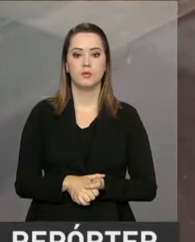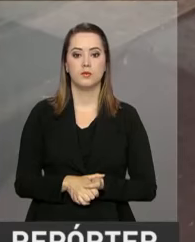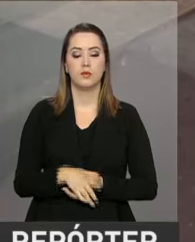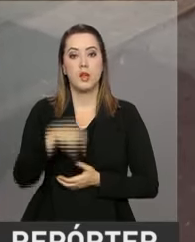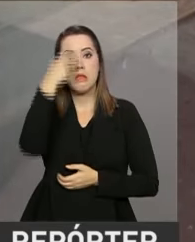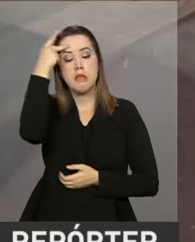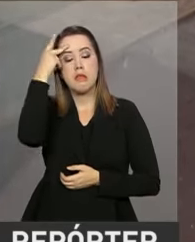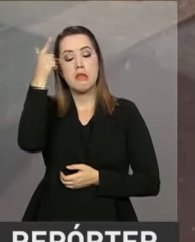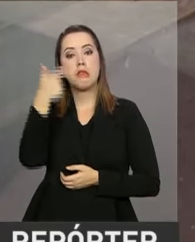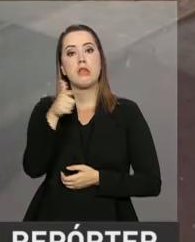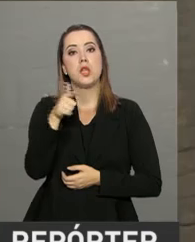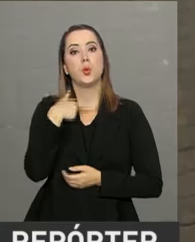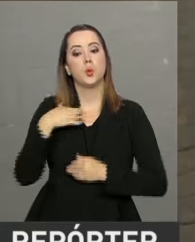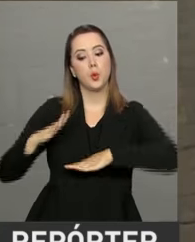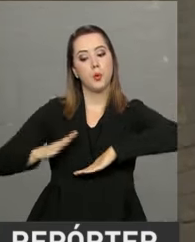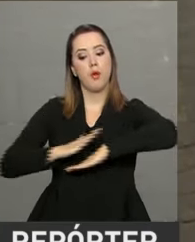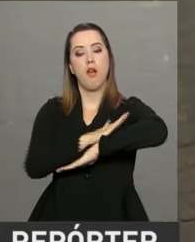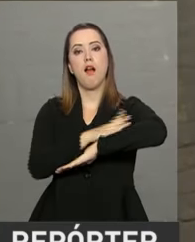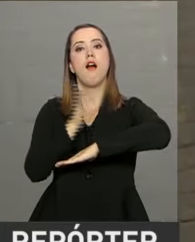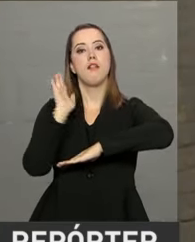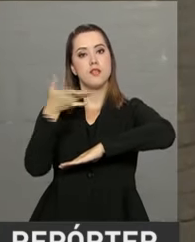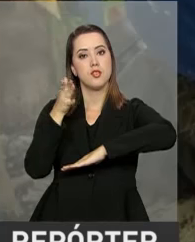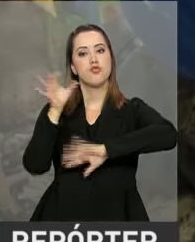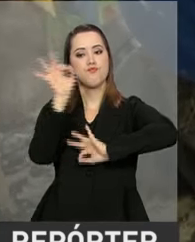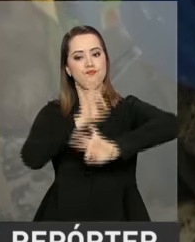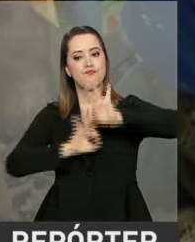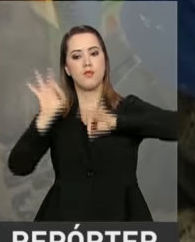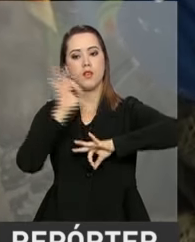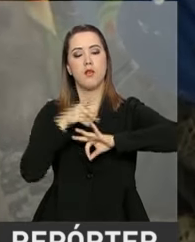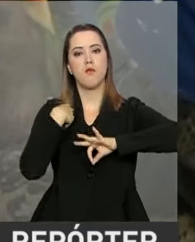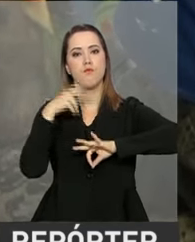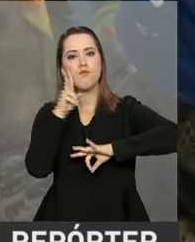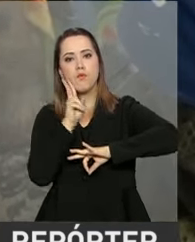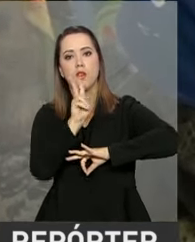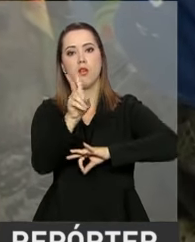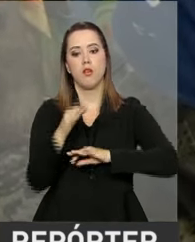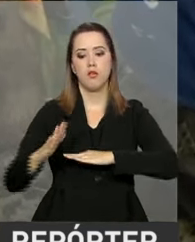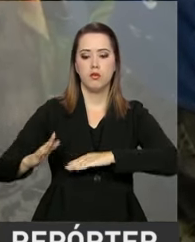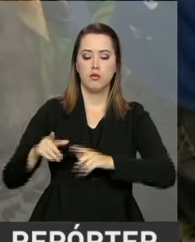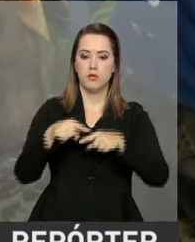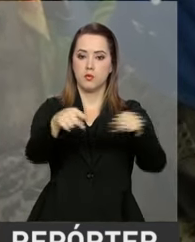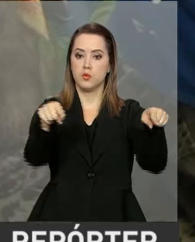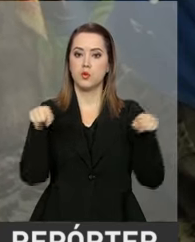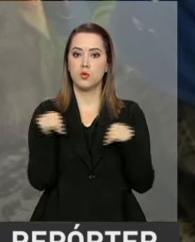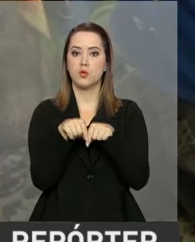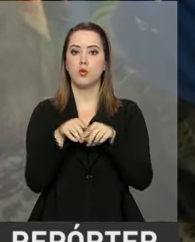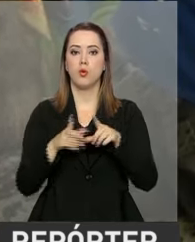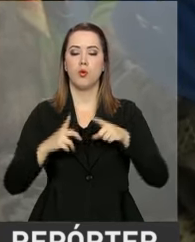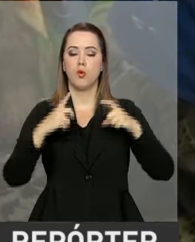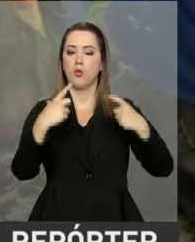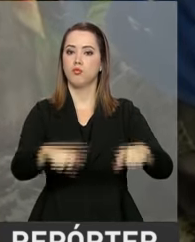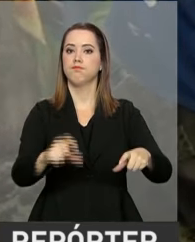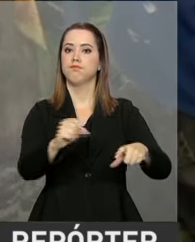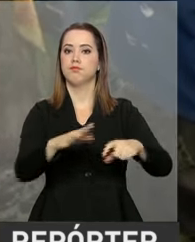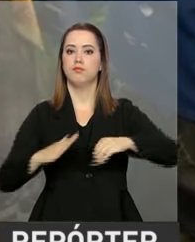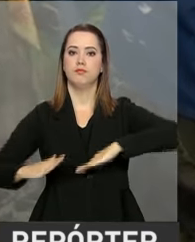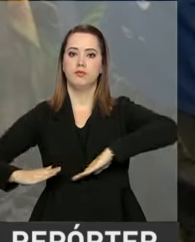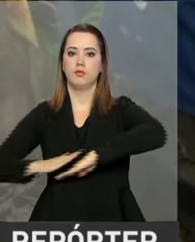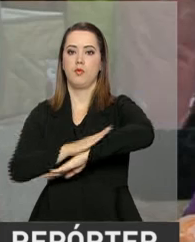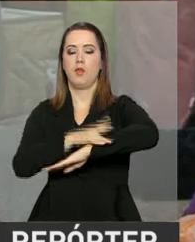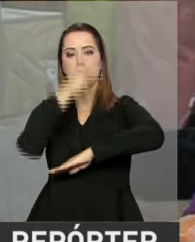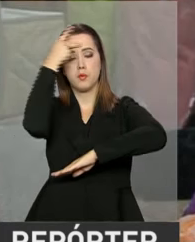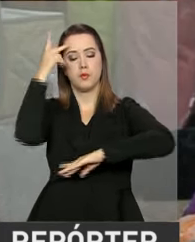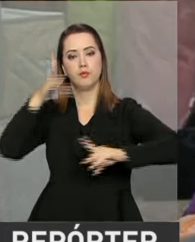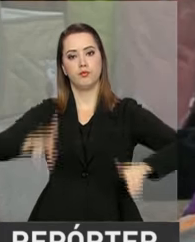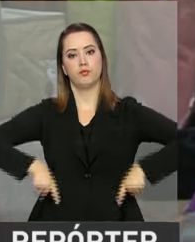Quem ainda não estava adaptado, agora está. No caminho, flagramos uma barraca instalando rampas para o acesso de cadeiras de rodas.